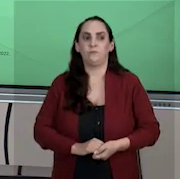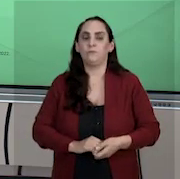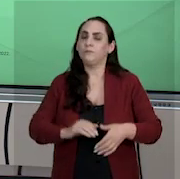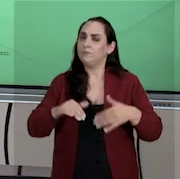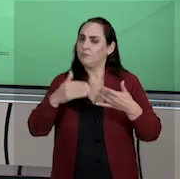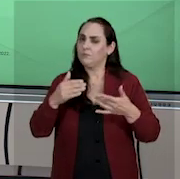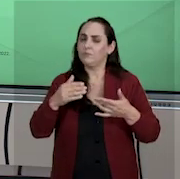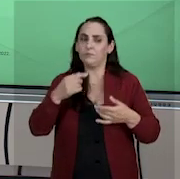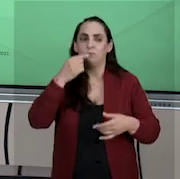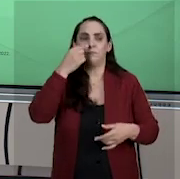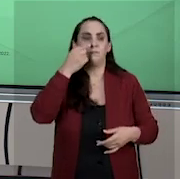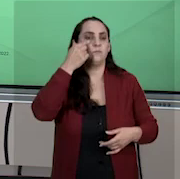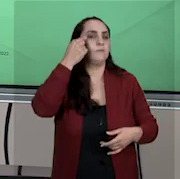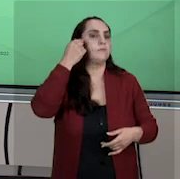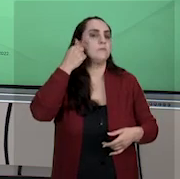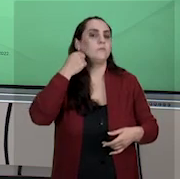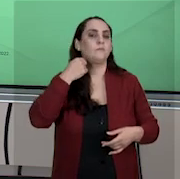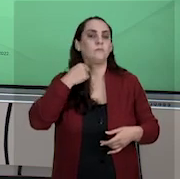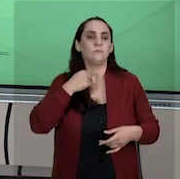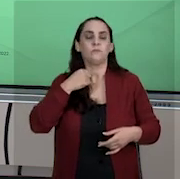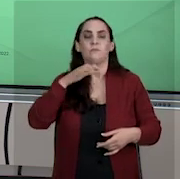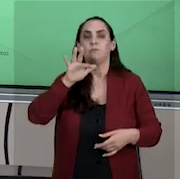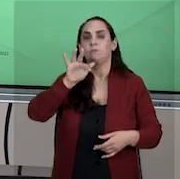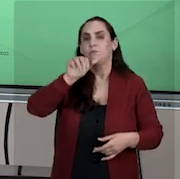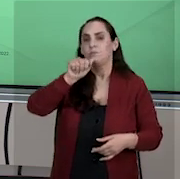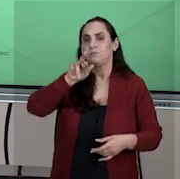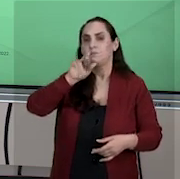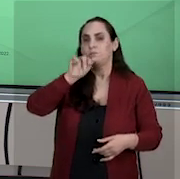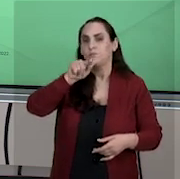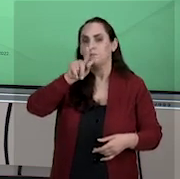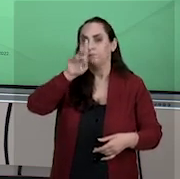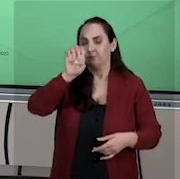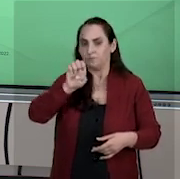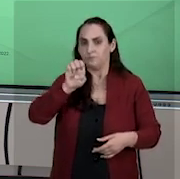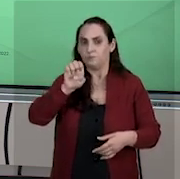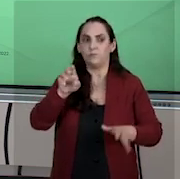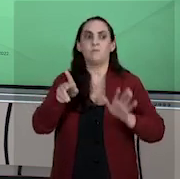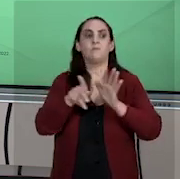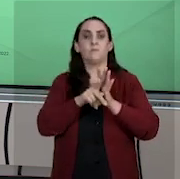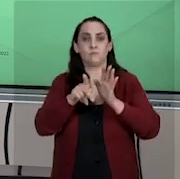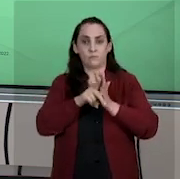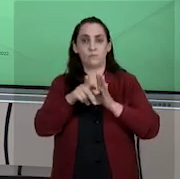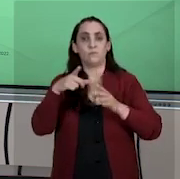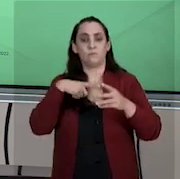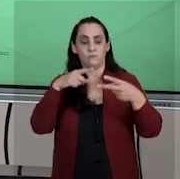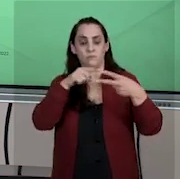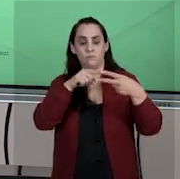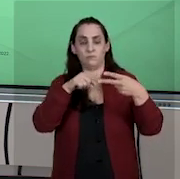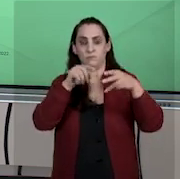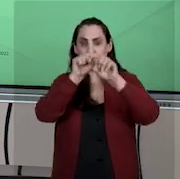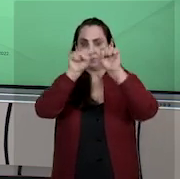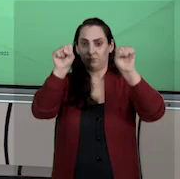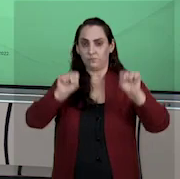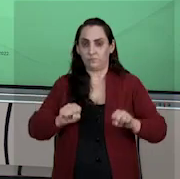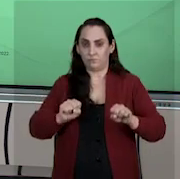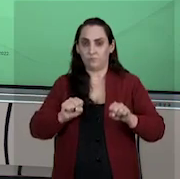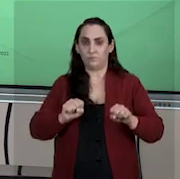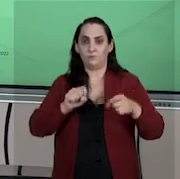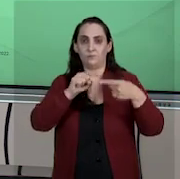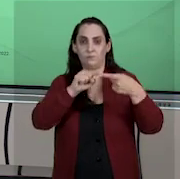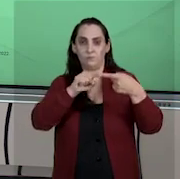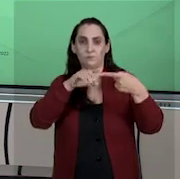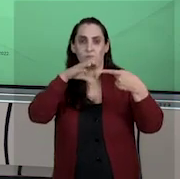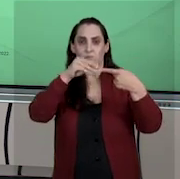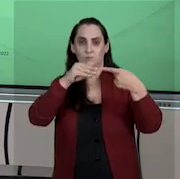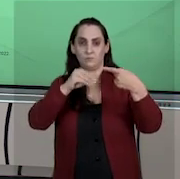a faringe, ela é um canal, que pertence tanto ao sistema digestório quanto ao sistema respiratório, como eu falei